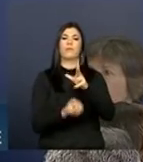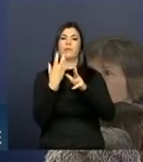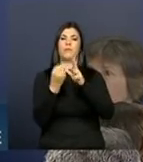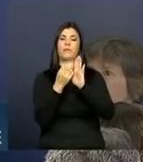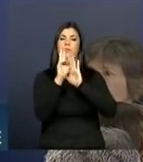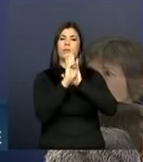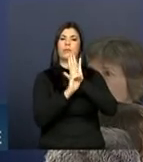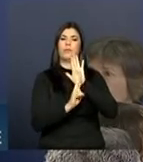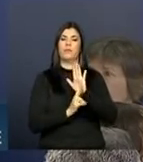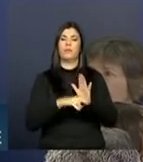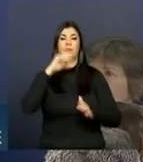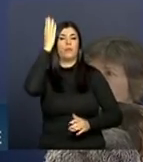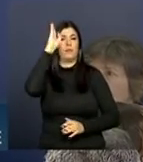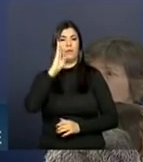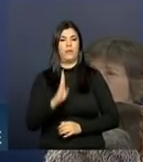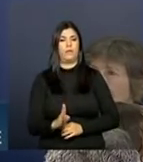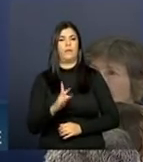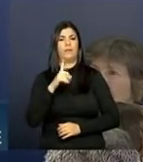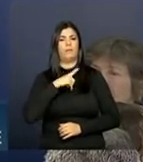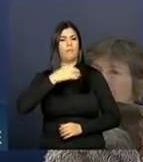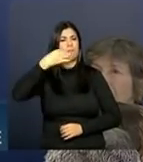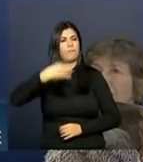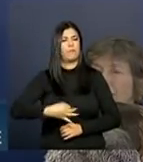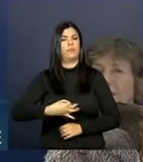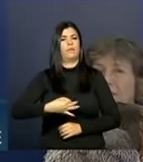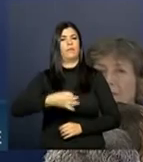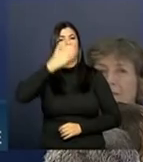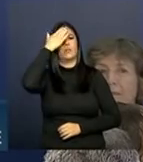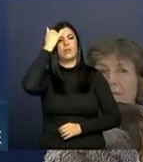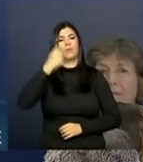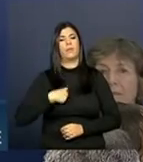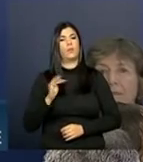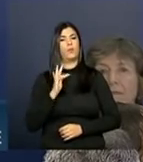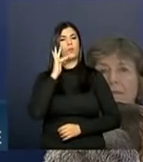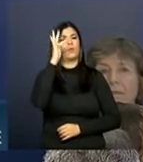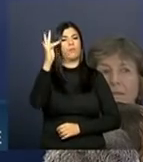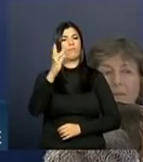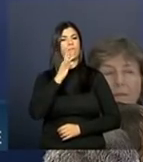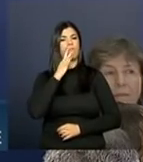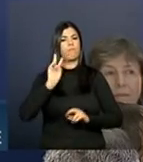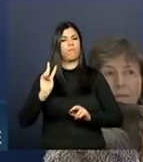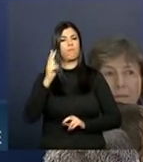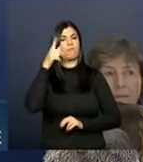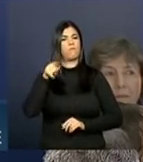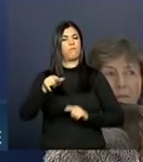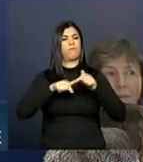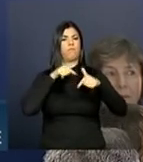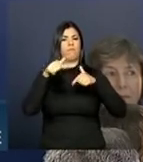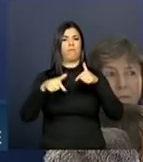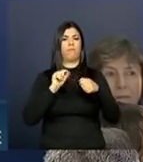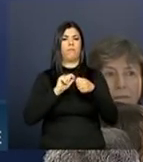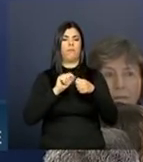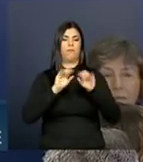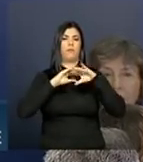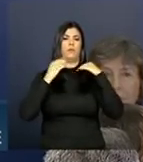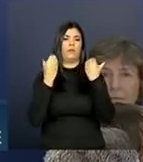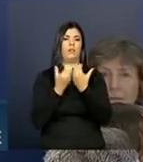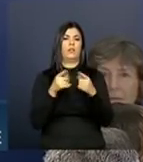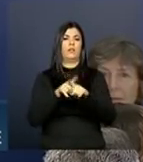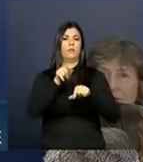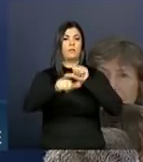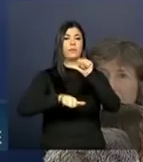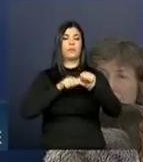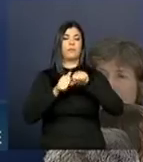relatório o Brasil certamente saberá reconhecer a importância desse trabalho que torna Nossa